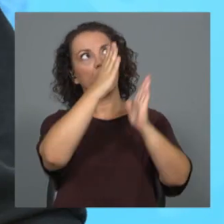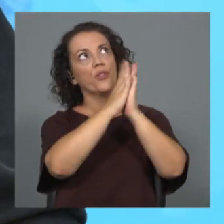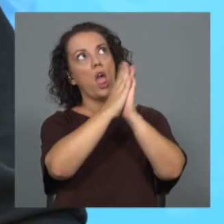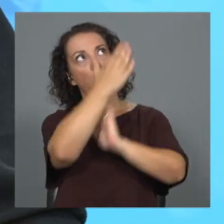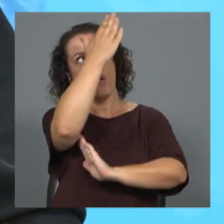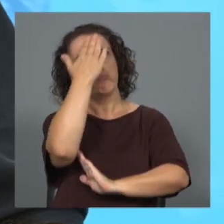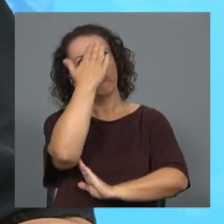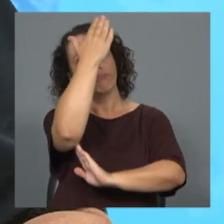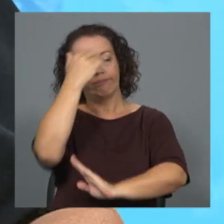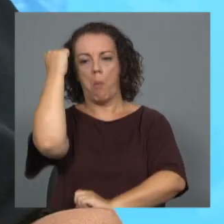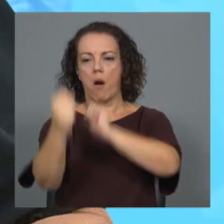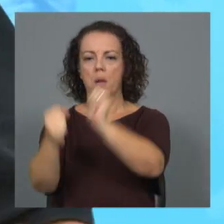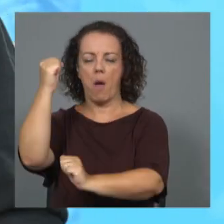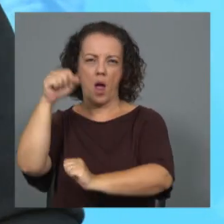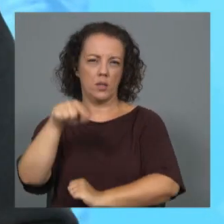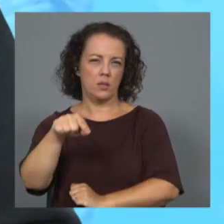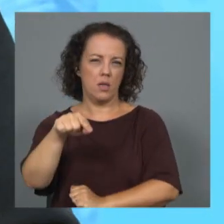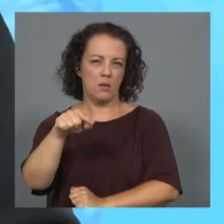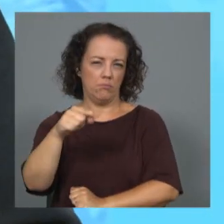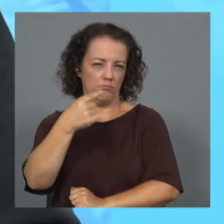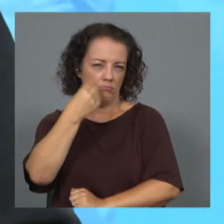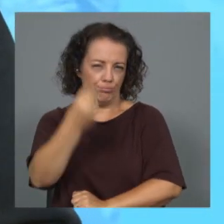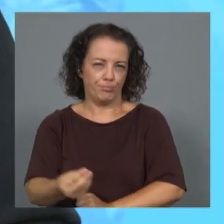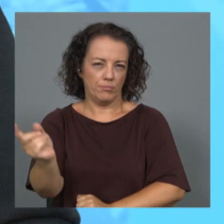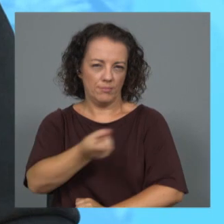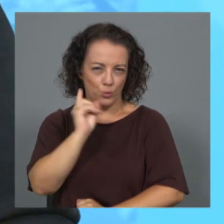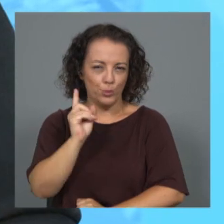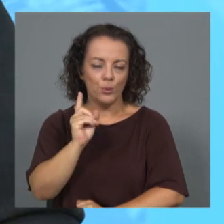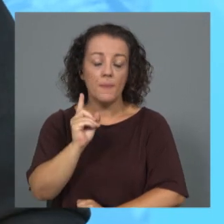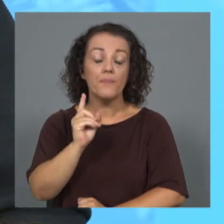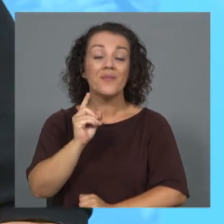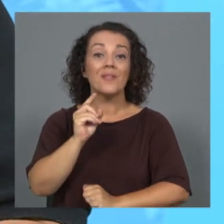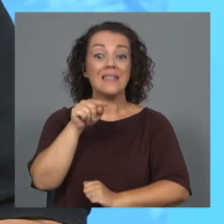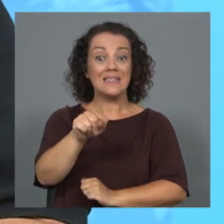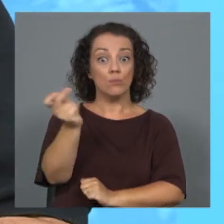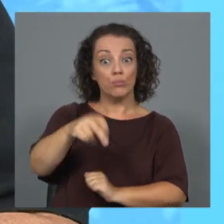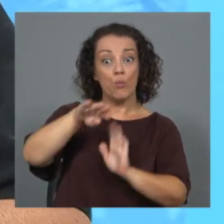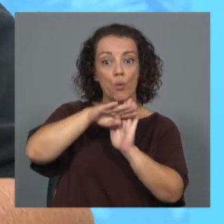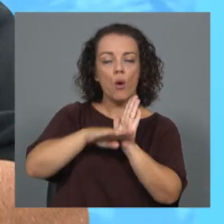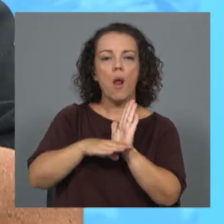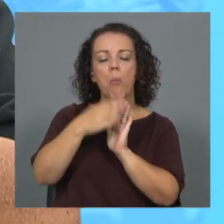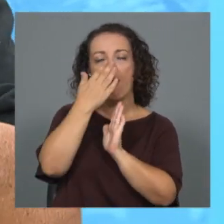este programa inaugurou realmente um